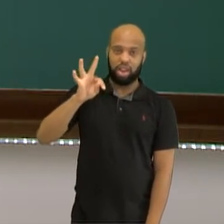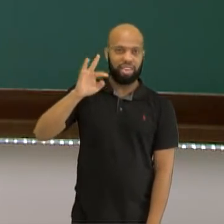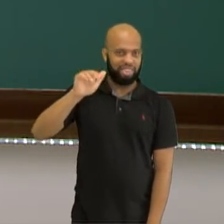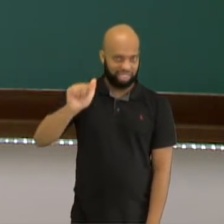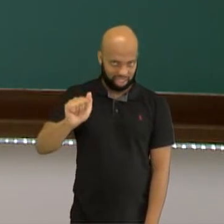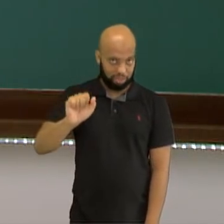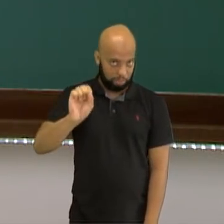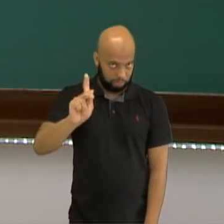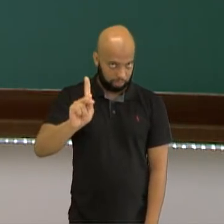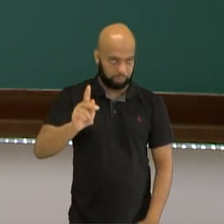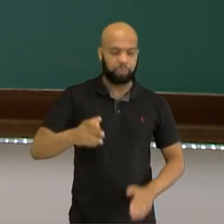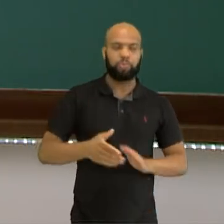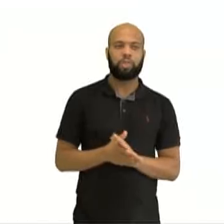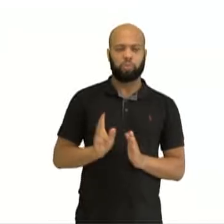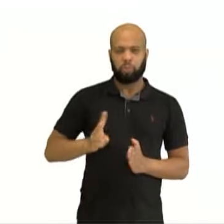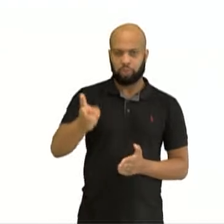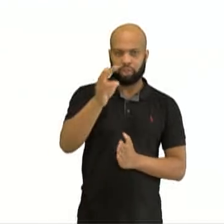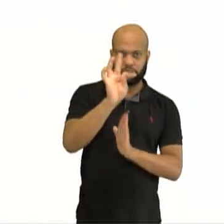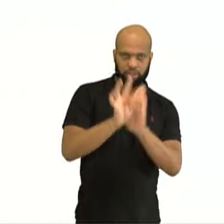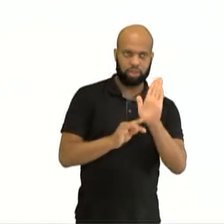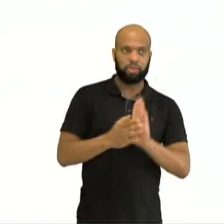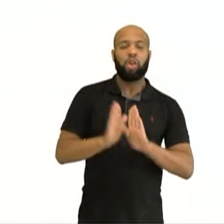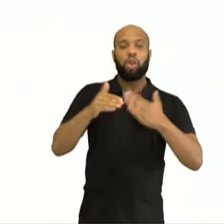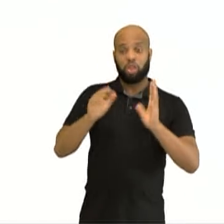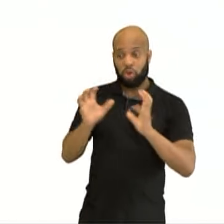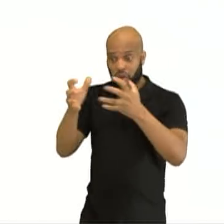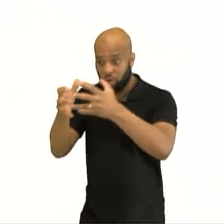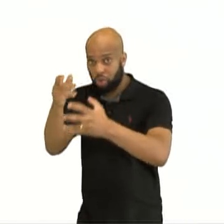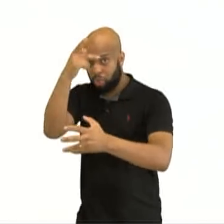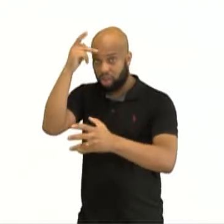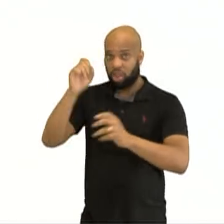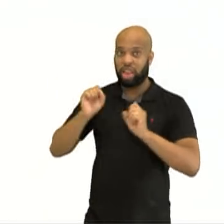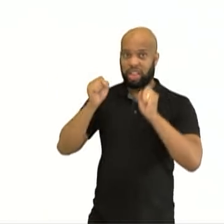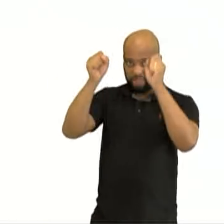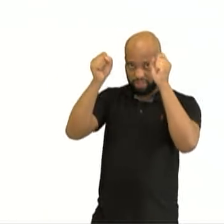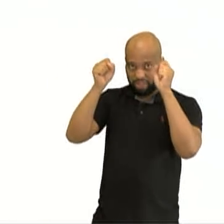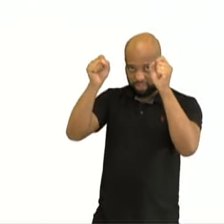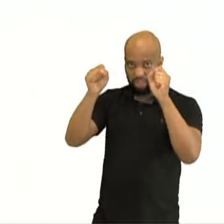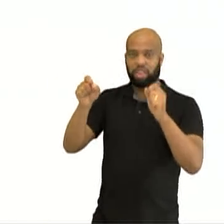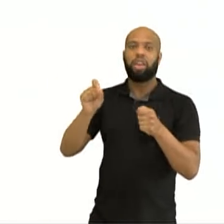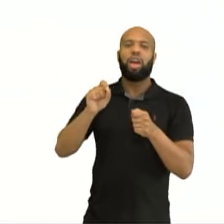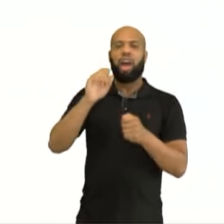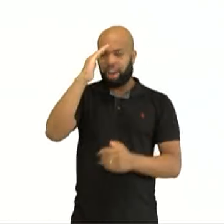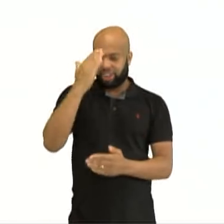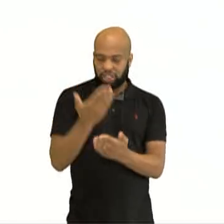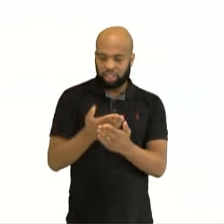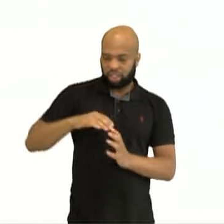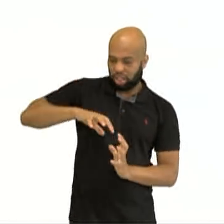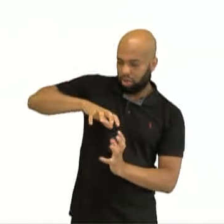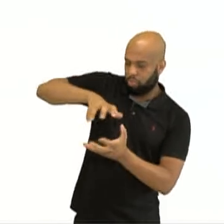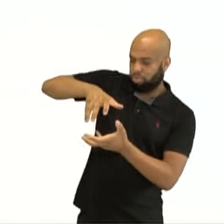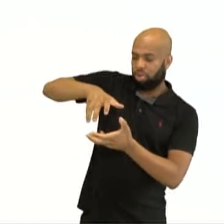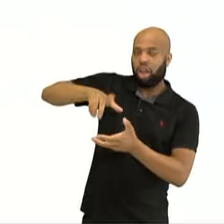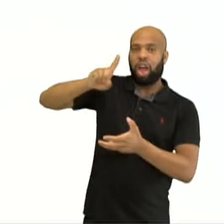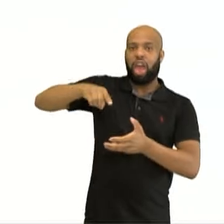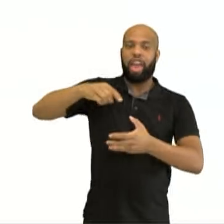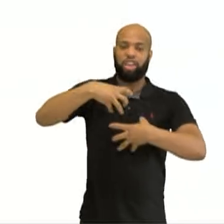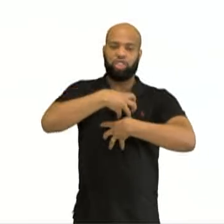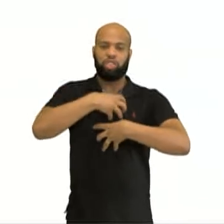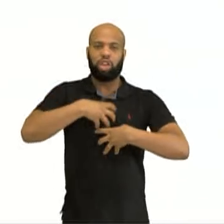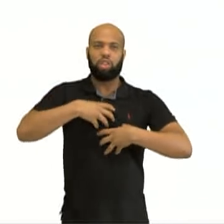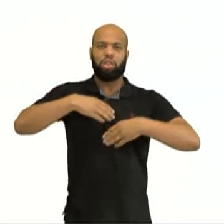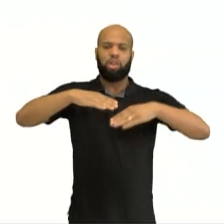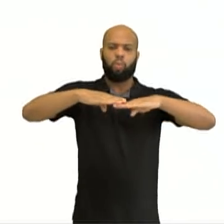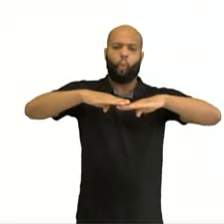selecionei da reportagem para vocês. Os terraplanistas acreditam que o planeta terrestre é um disco